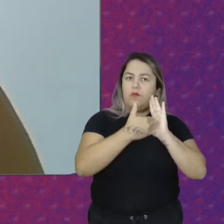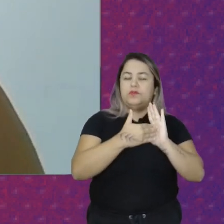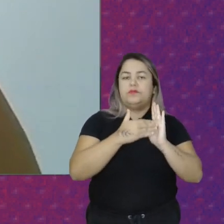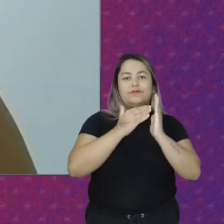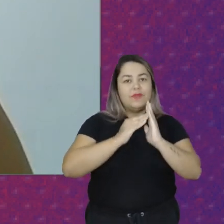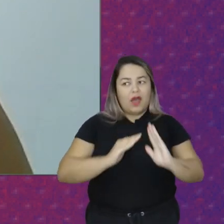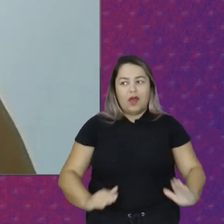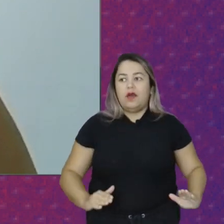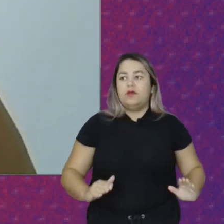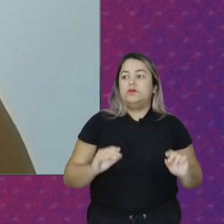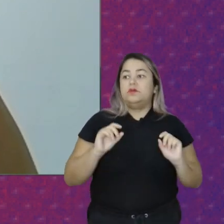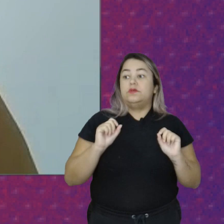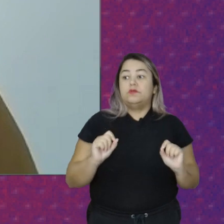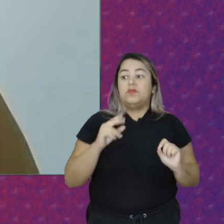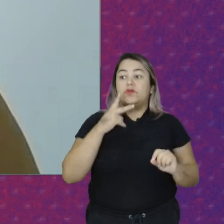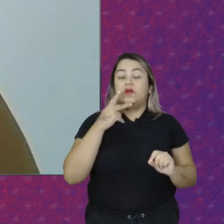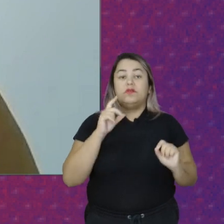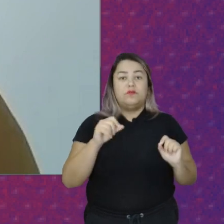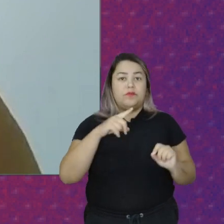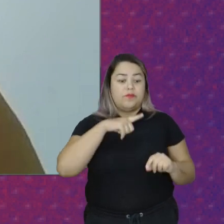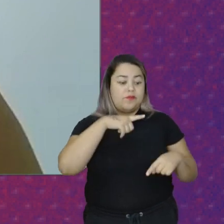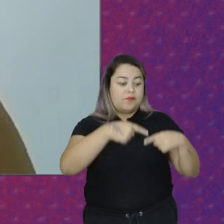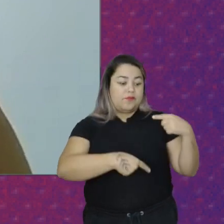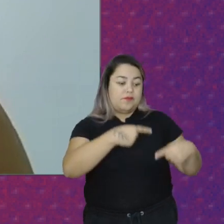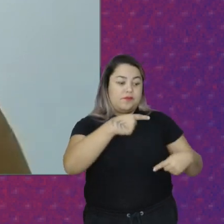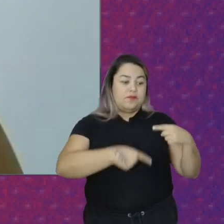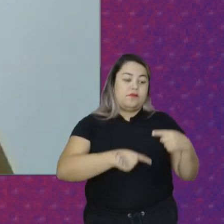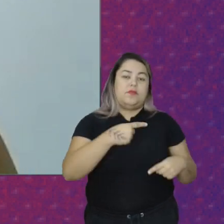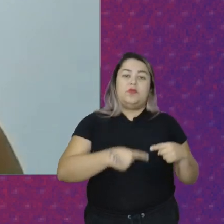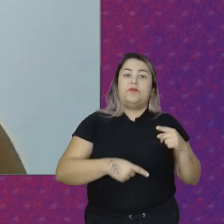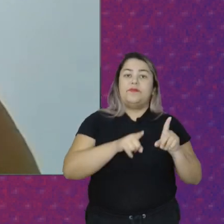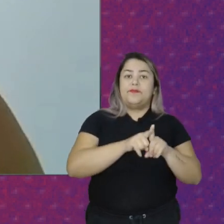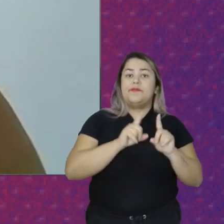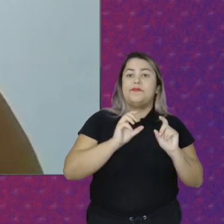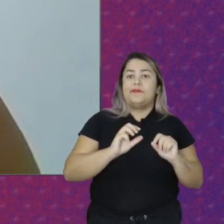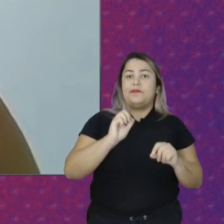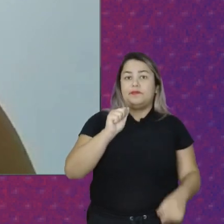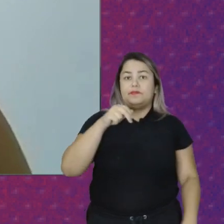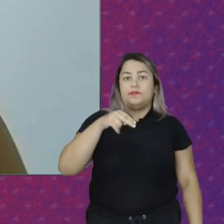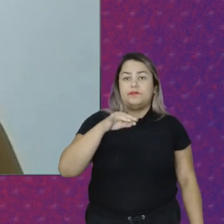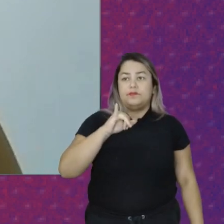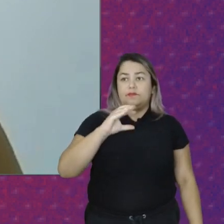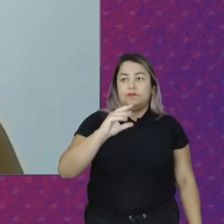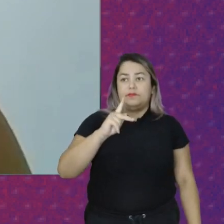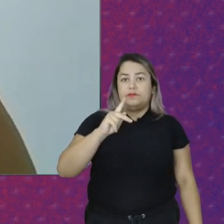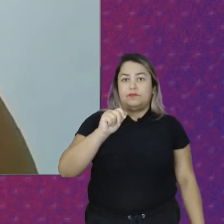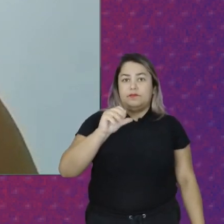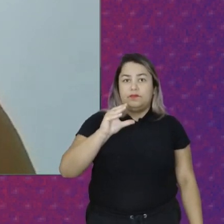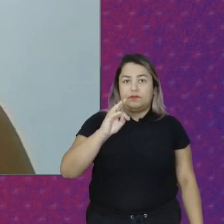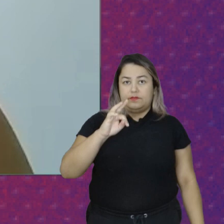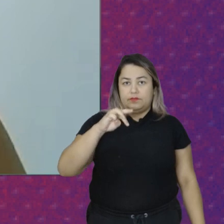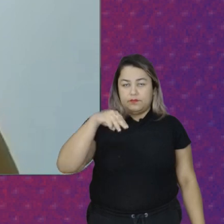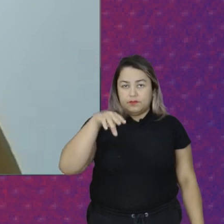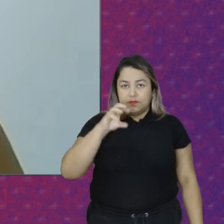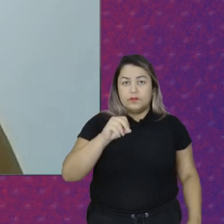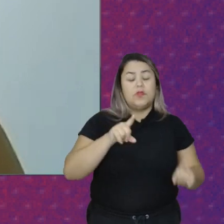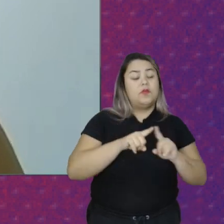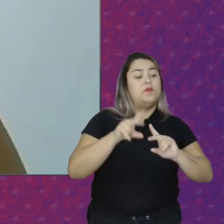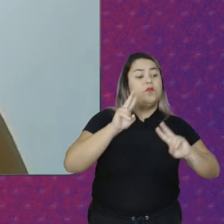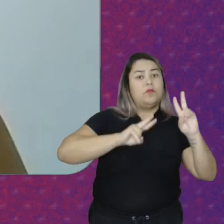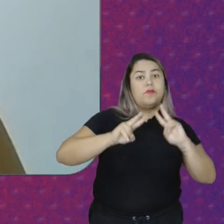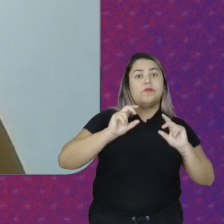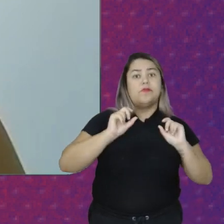para falar, né, então, você ter uma política que se propõe anticapacitista, ela é fundamental para a gente olhar